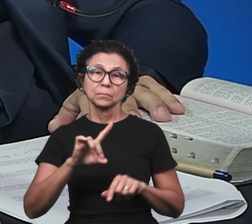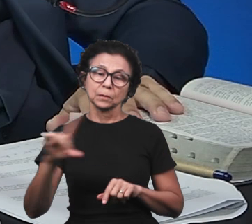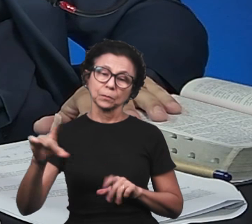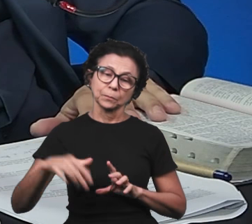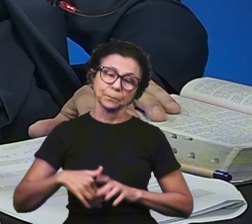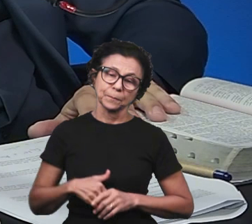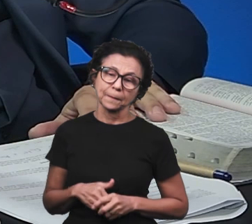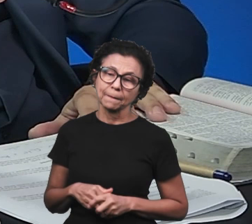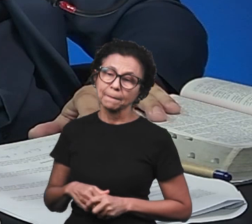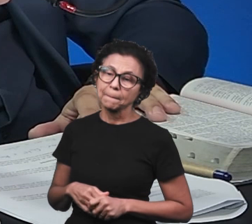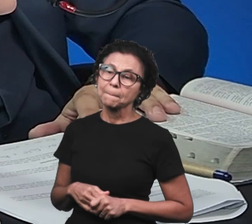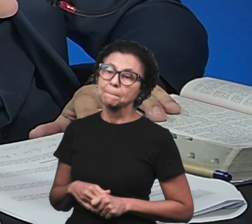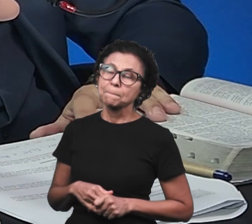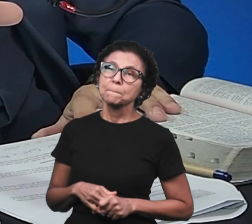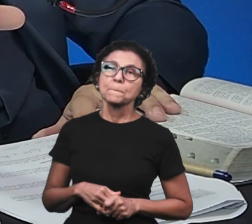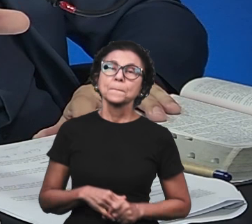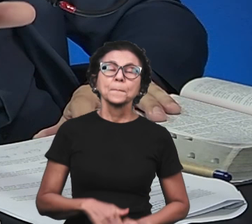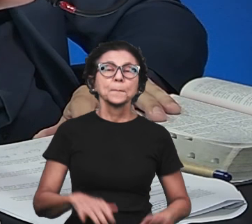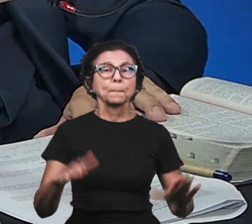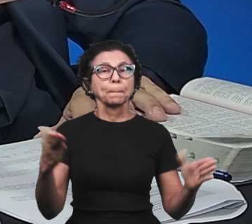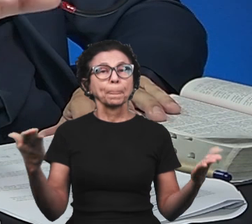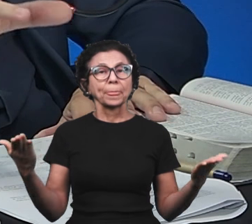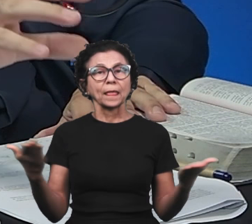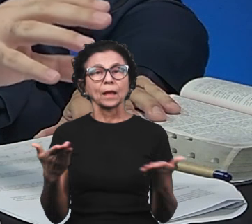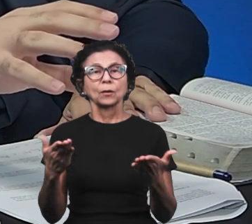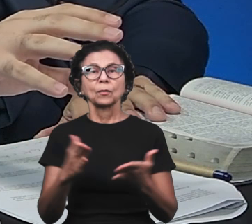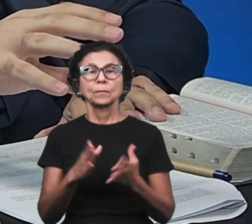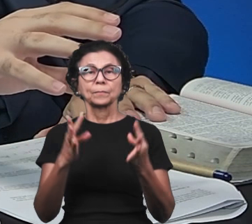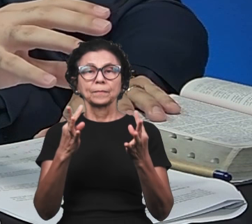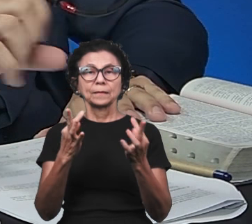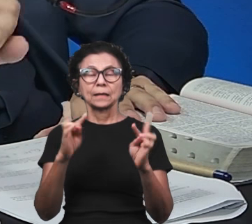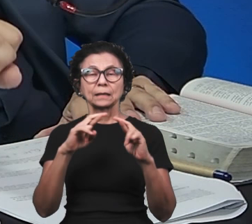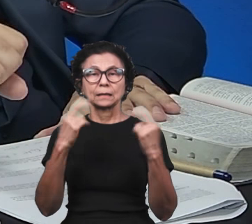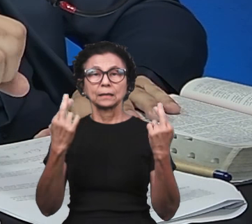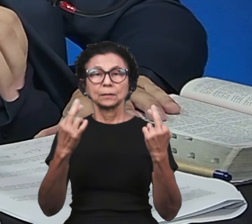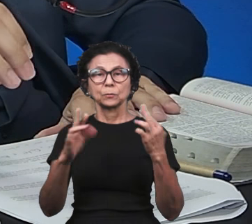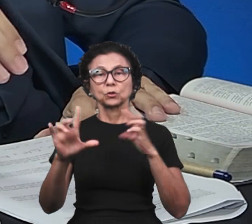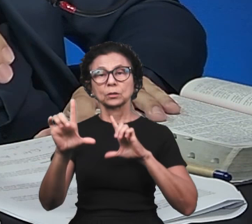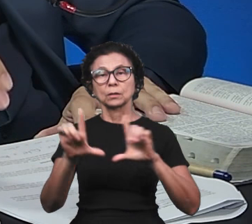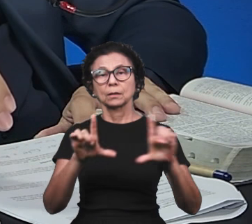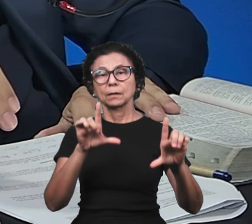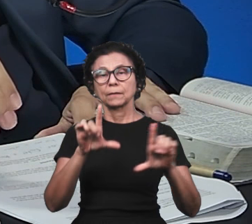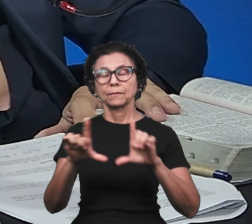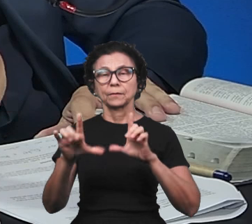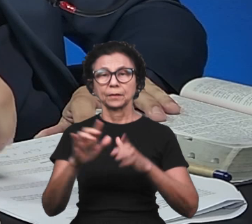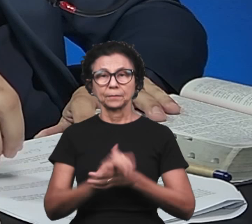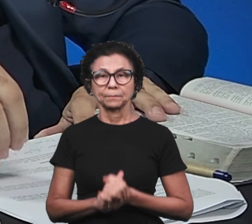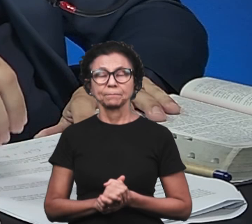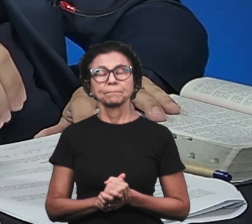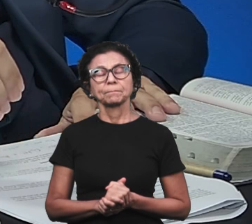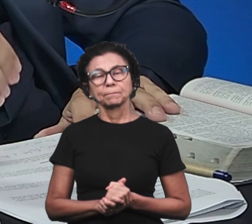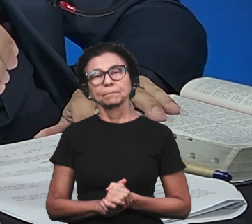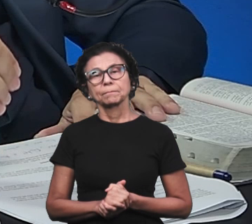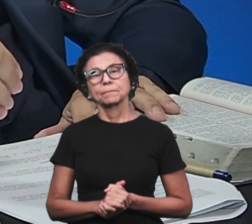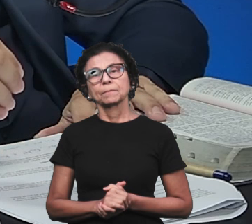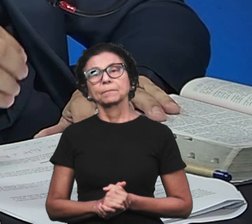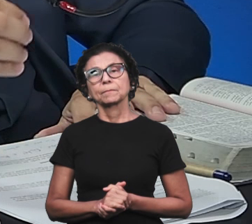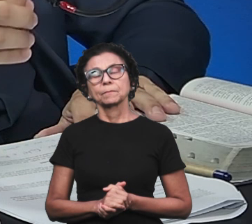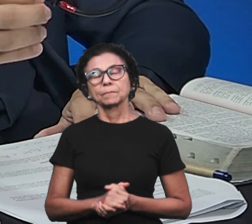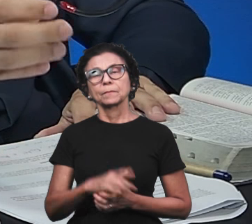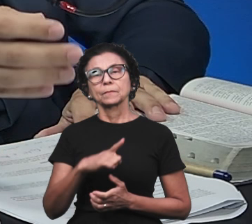agora da tribo de Levi vai ter um sumo sacerdote, os seus filhos serão sacerdotes. E